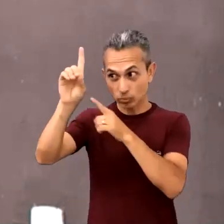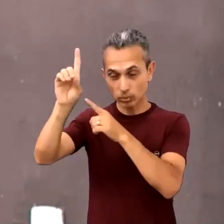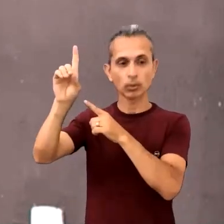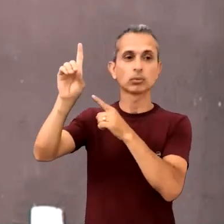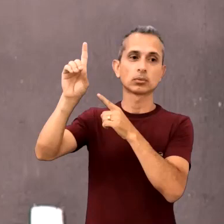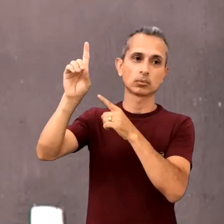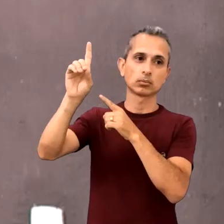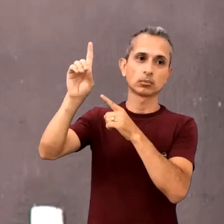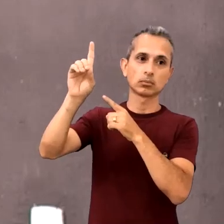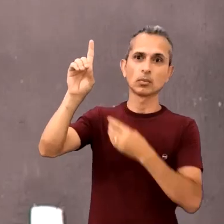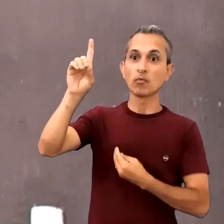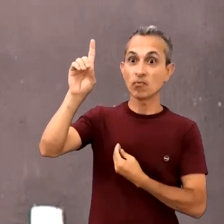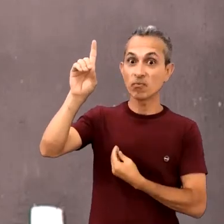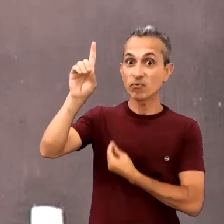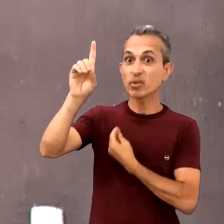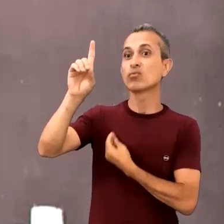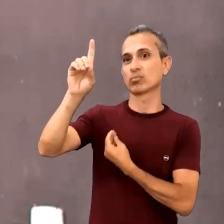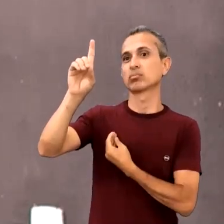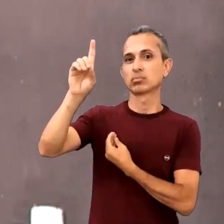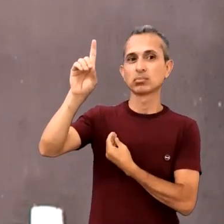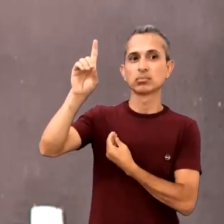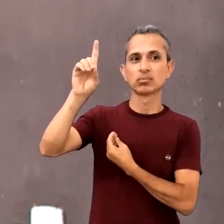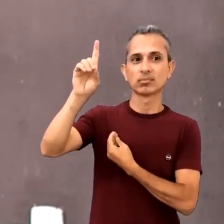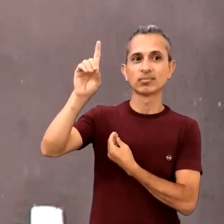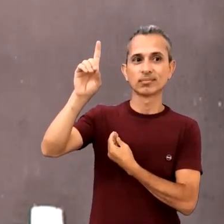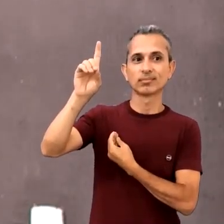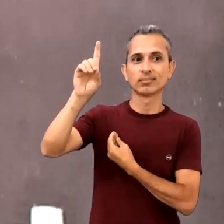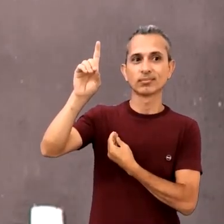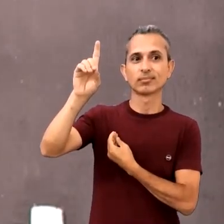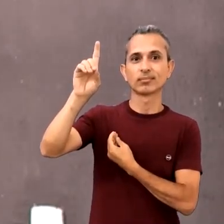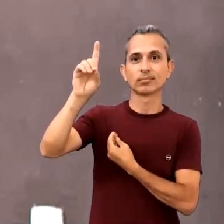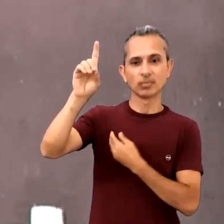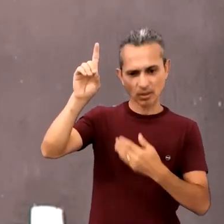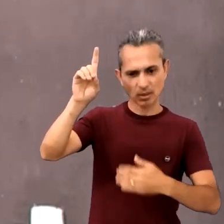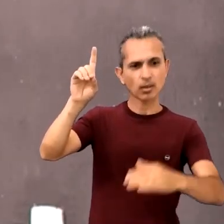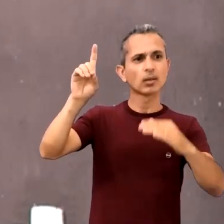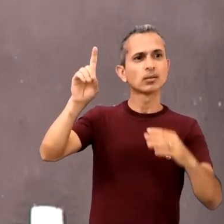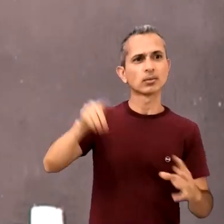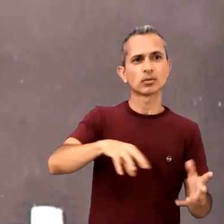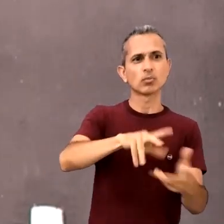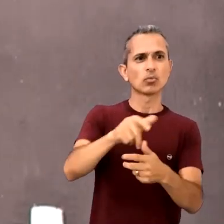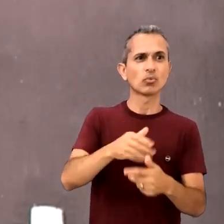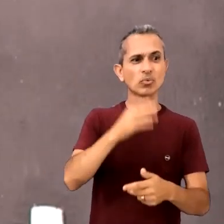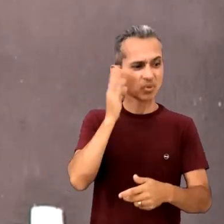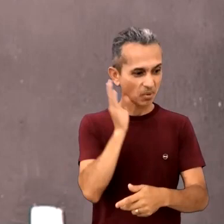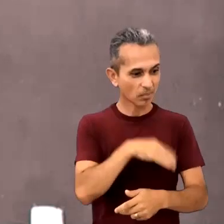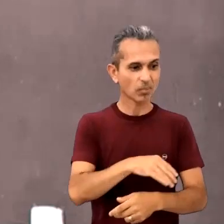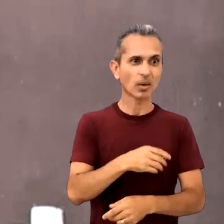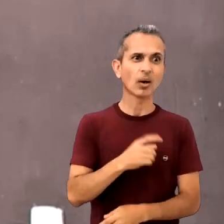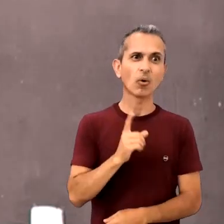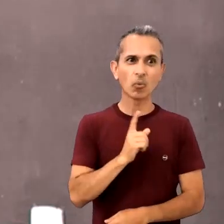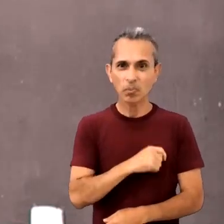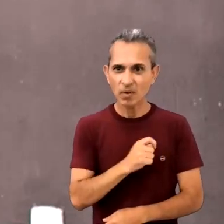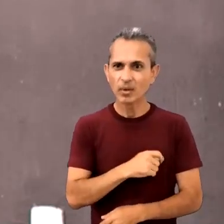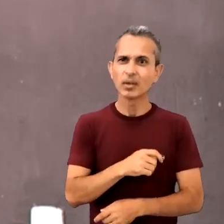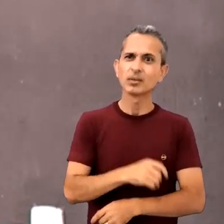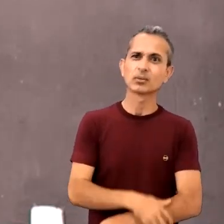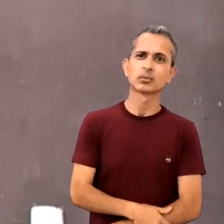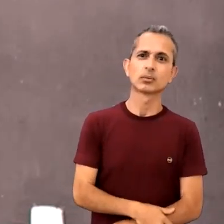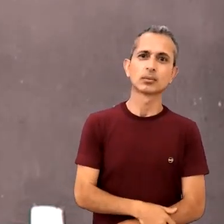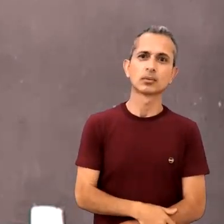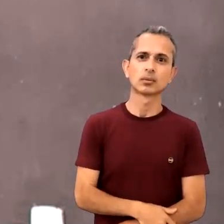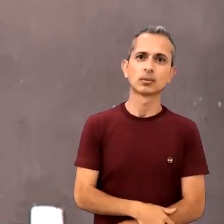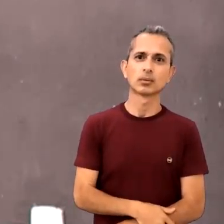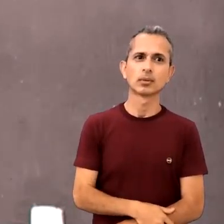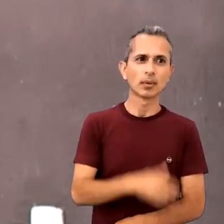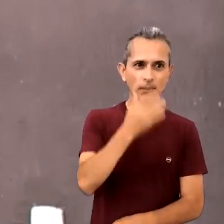está vivo e atuante nesse mundo. mau e perverso, esse mundo que muitas vezes